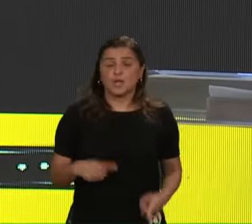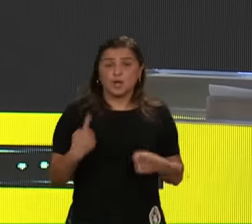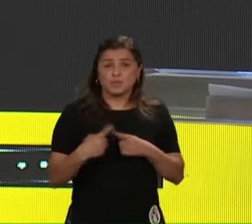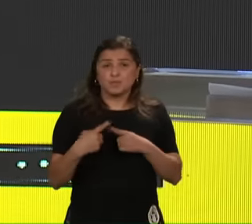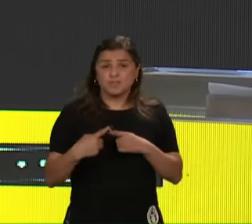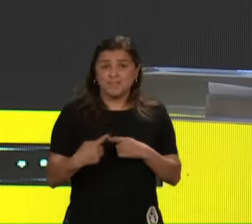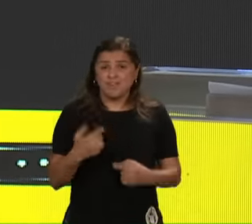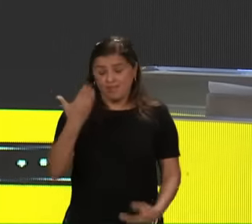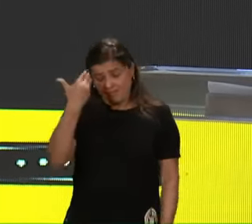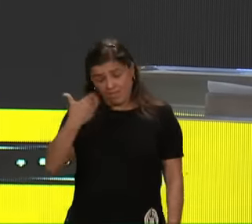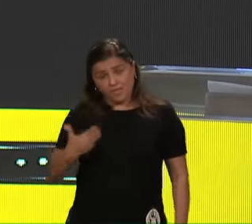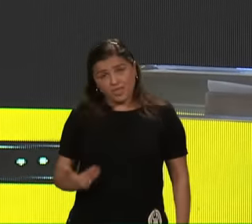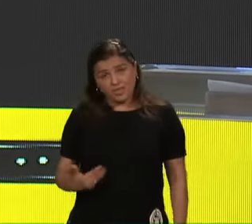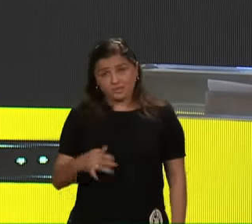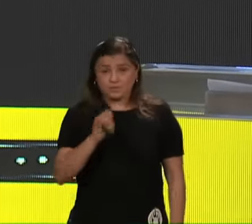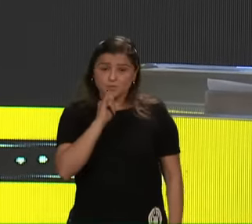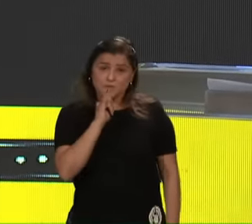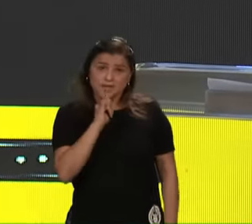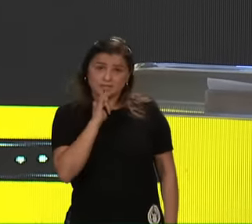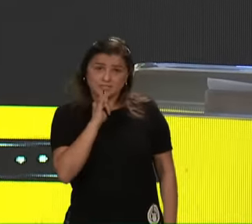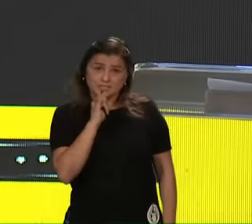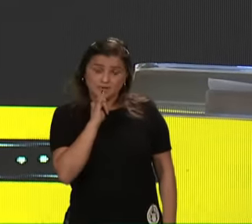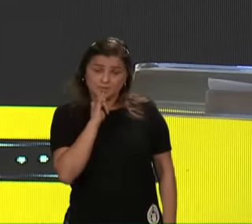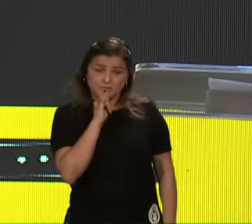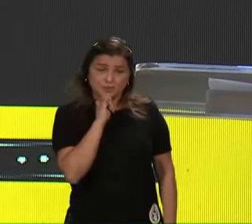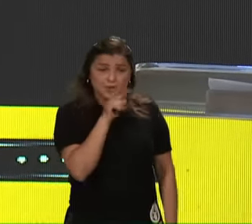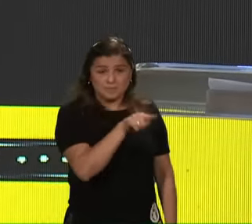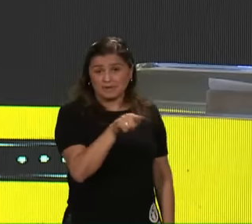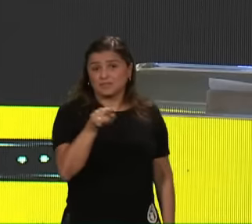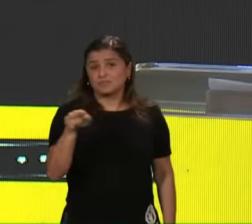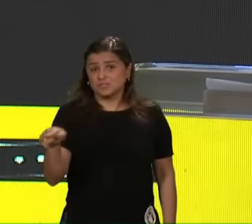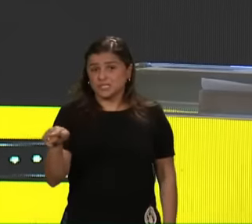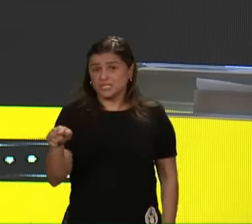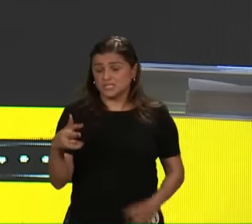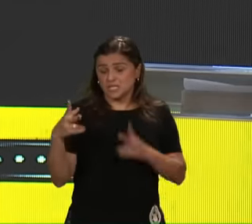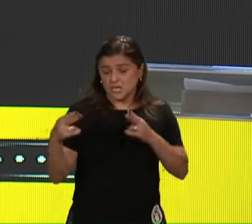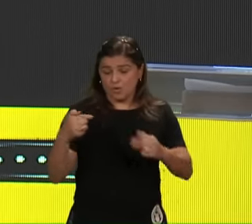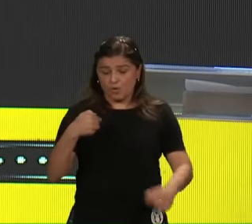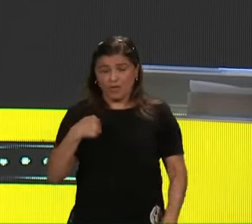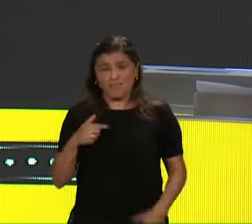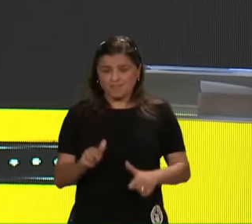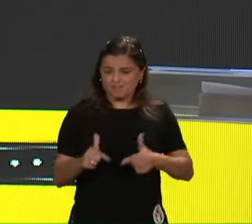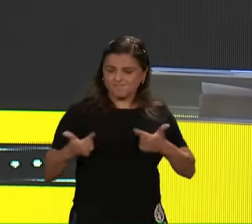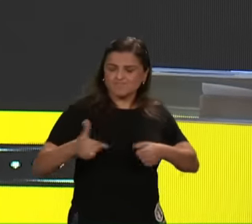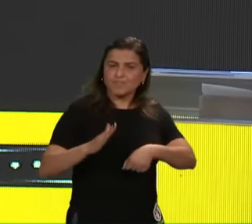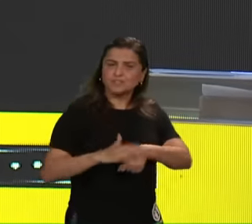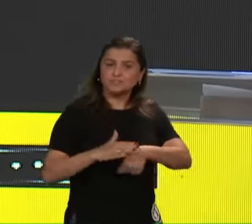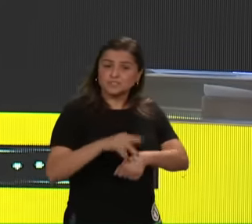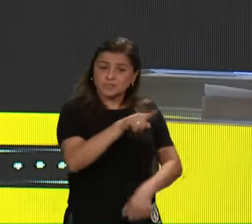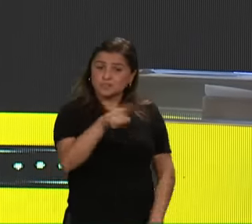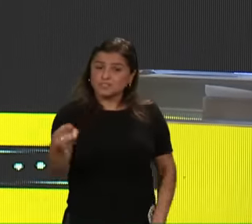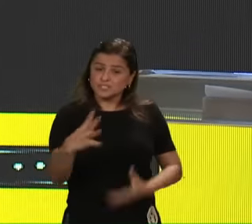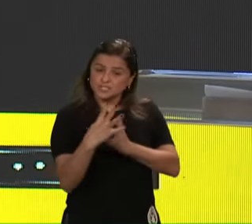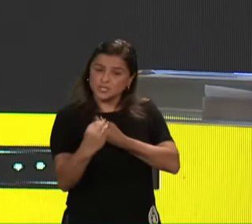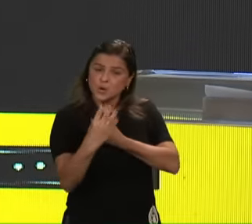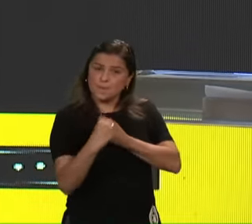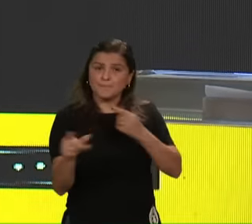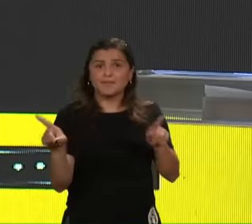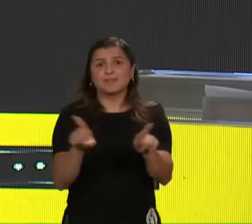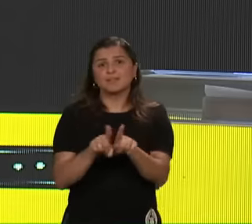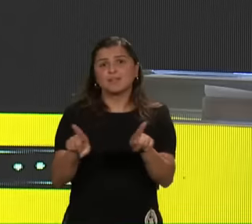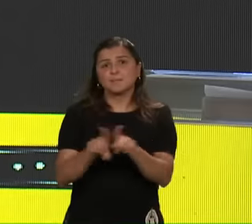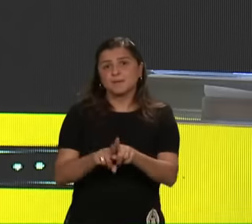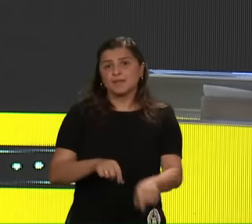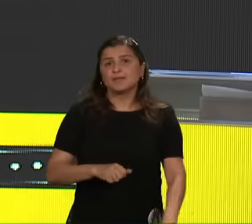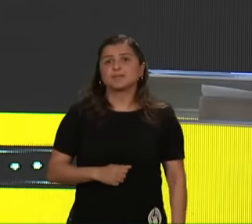exemplo, para que, como eu fiz, façais vós também.